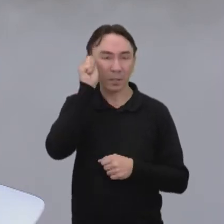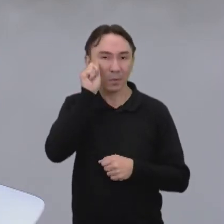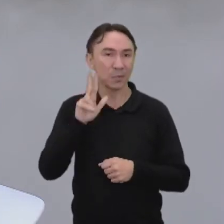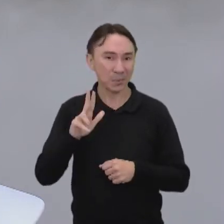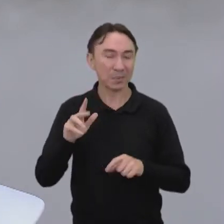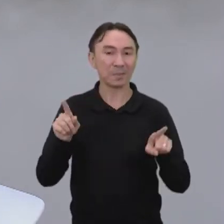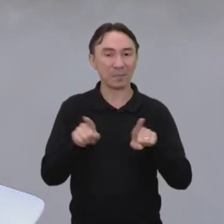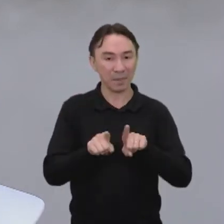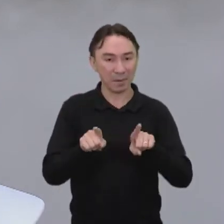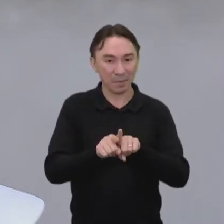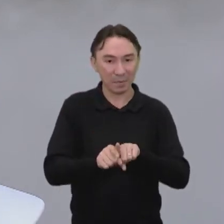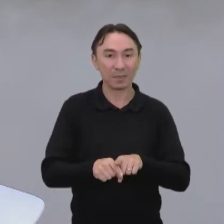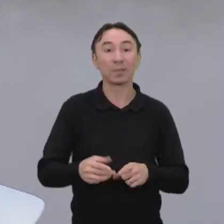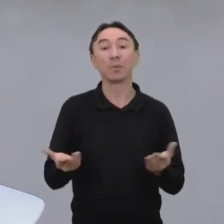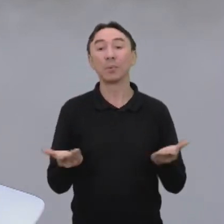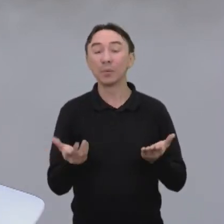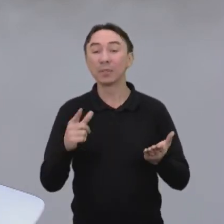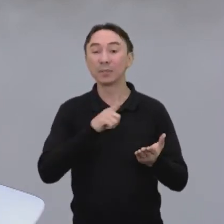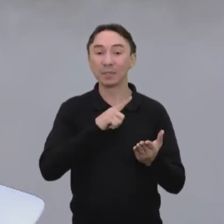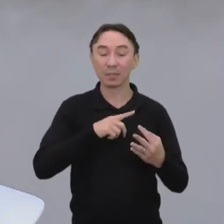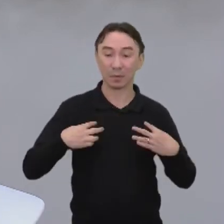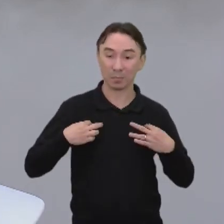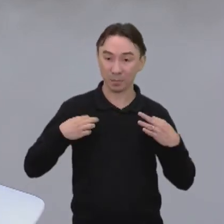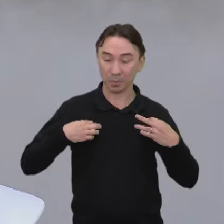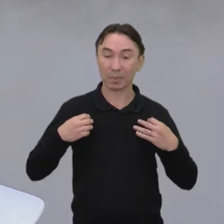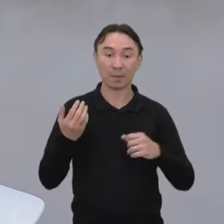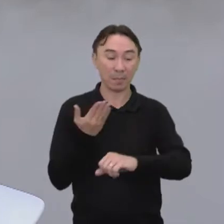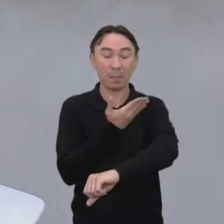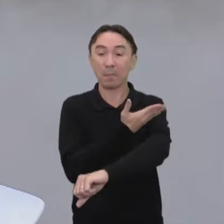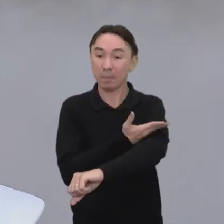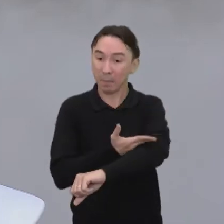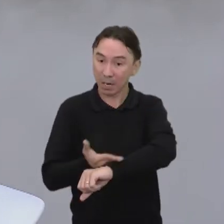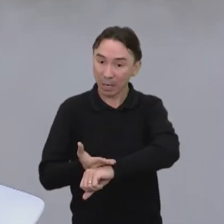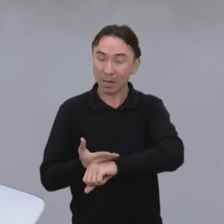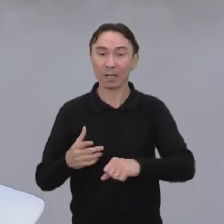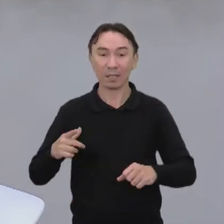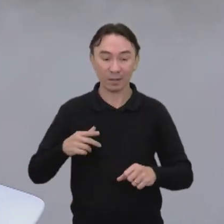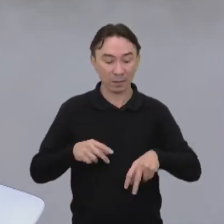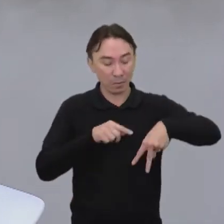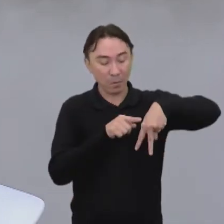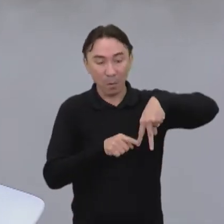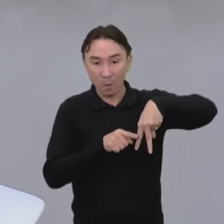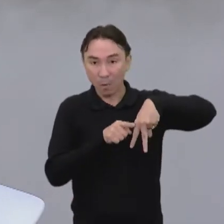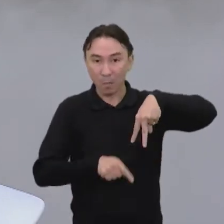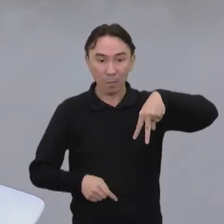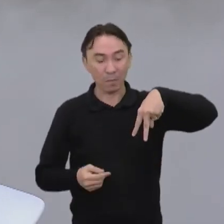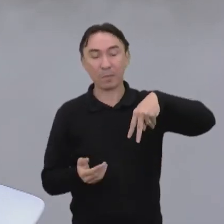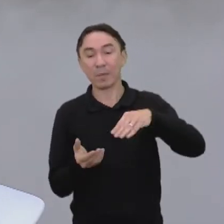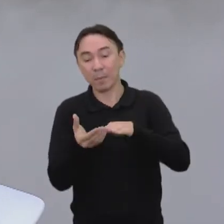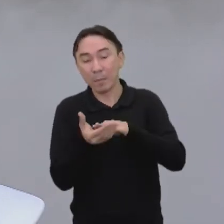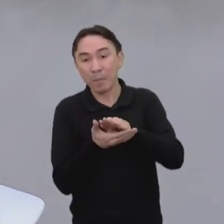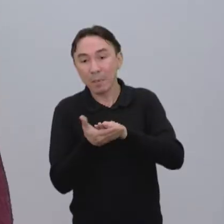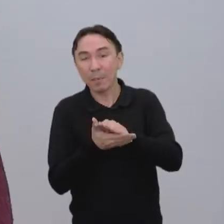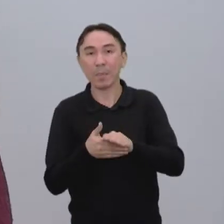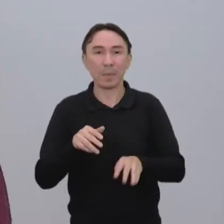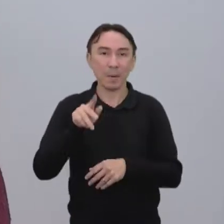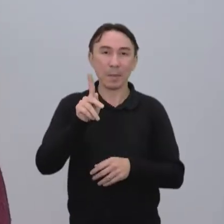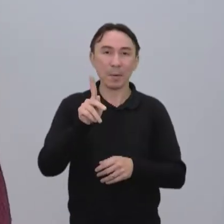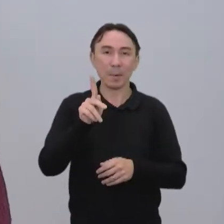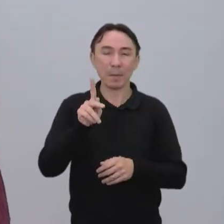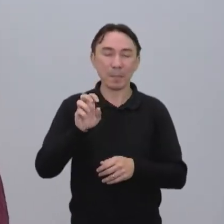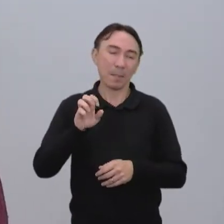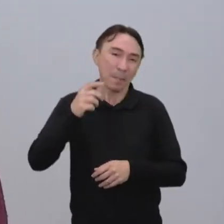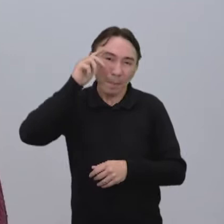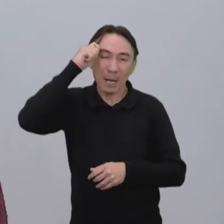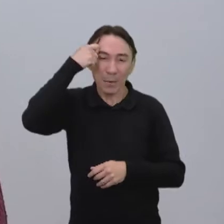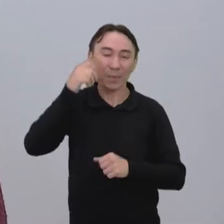Estou hoje vestida com uma blusa branca, calça jeans e tênis preto. E aí, Mafê? E você? Eu sou uma mulher